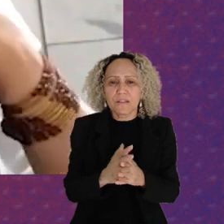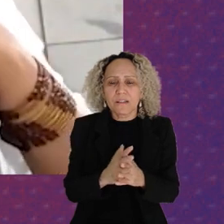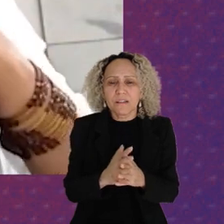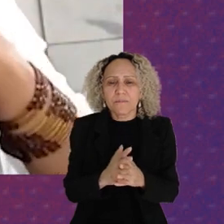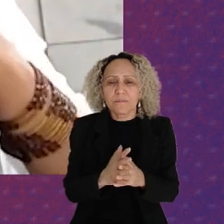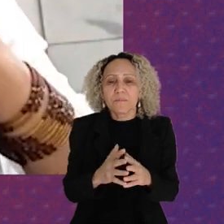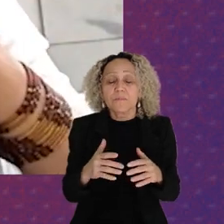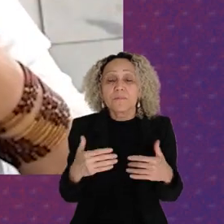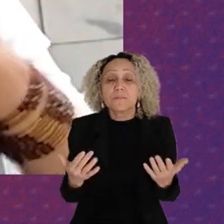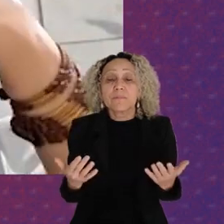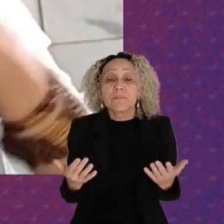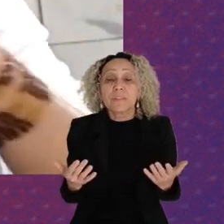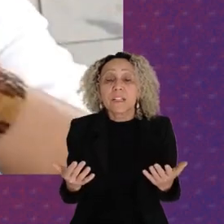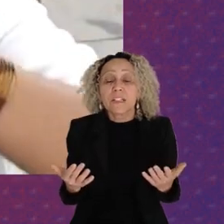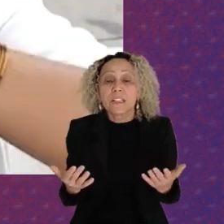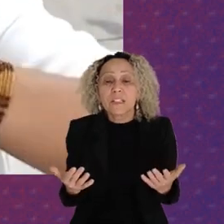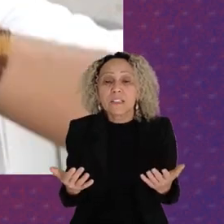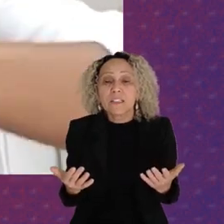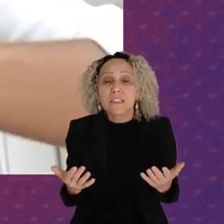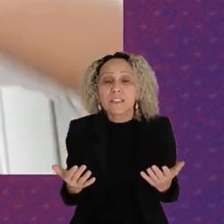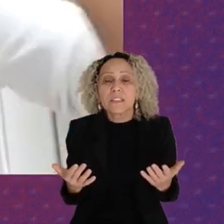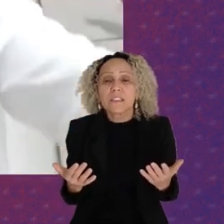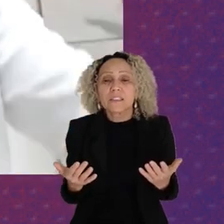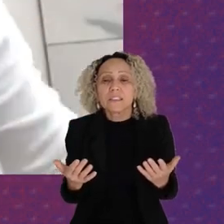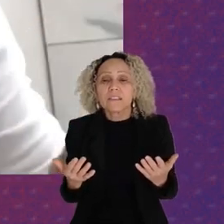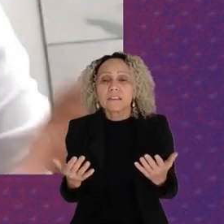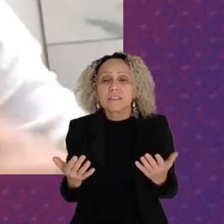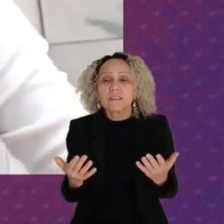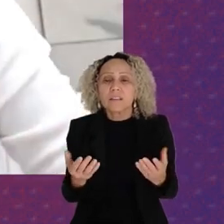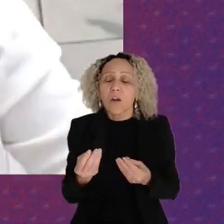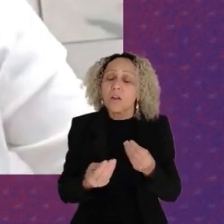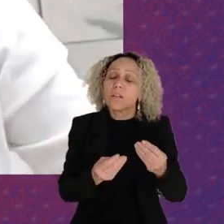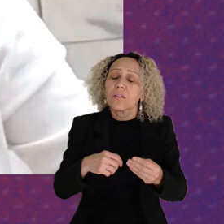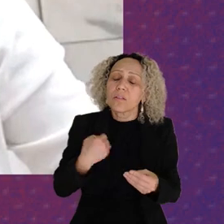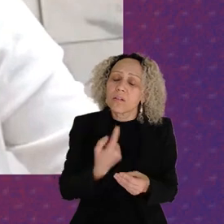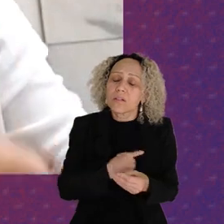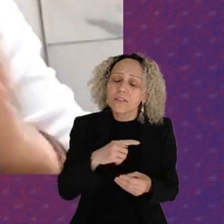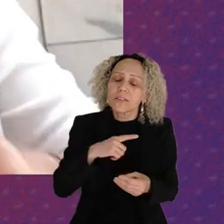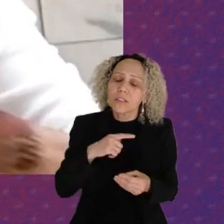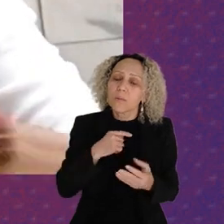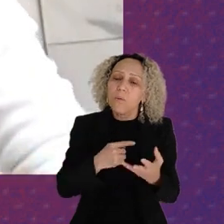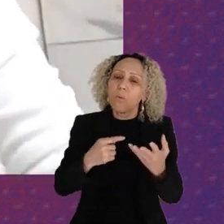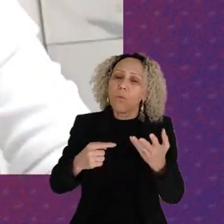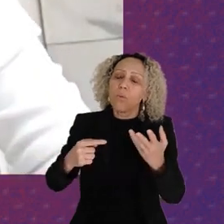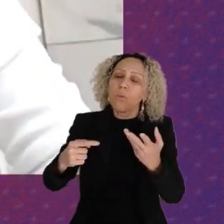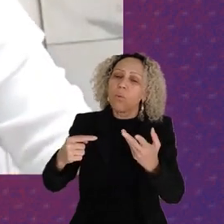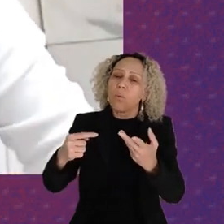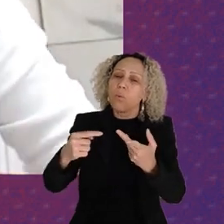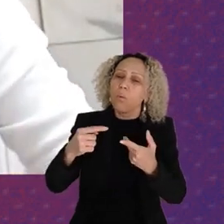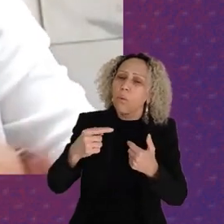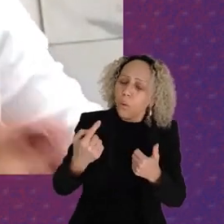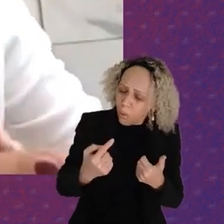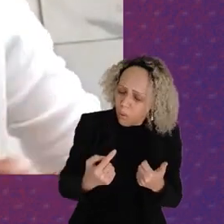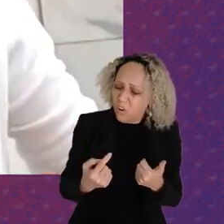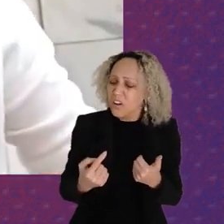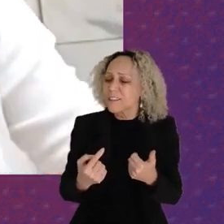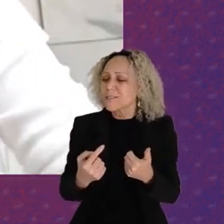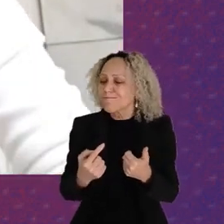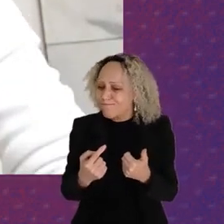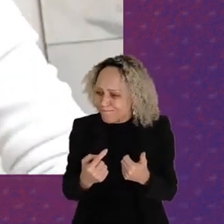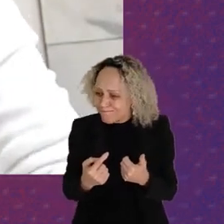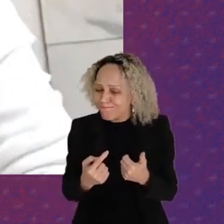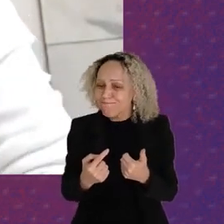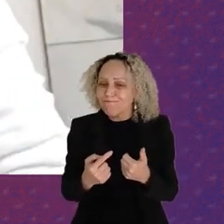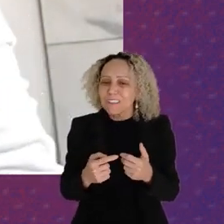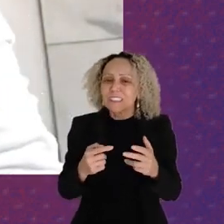né? Só que eu acho que a gente tem outras tantas frentes necessárias desse debate sobre